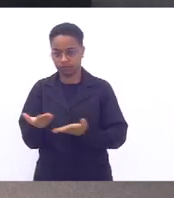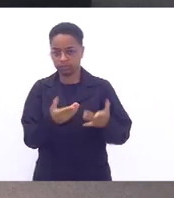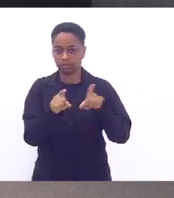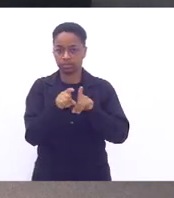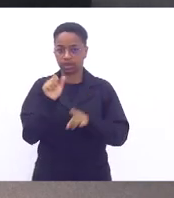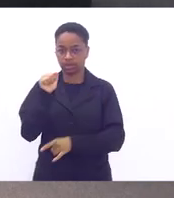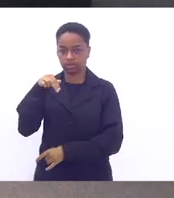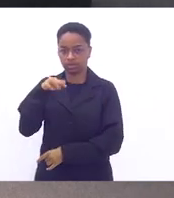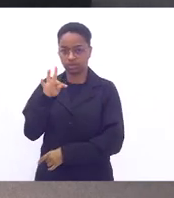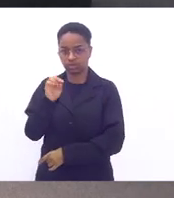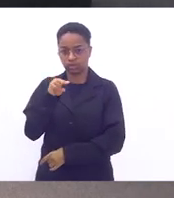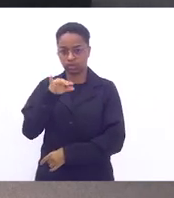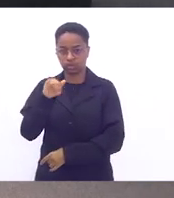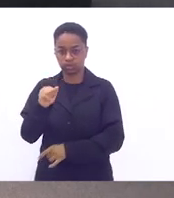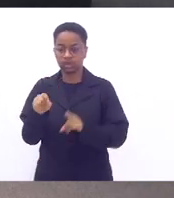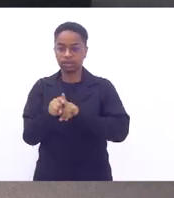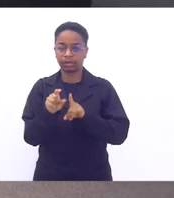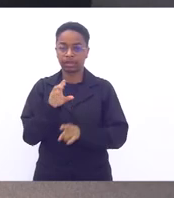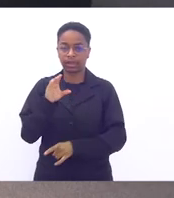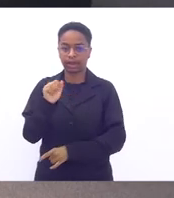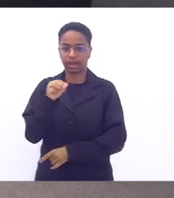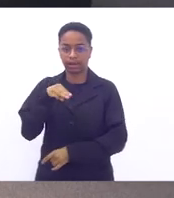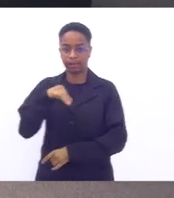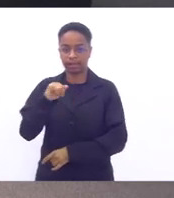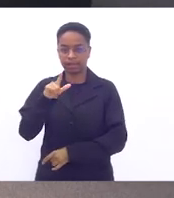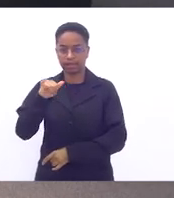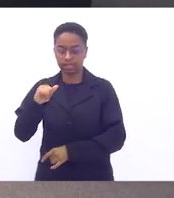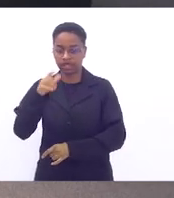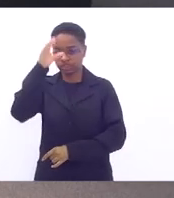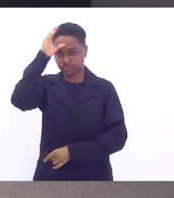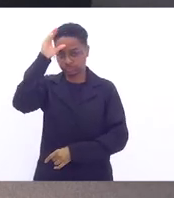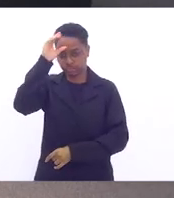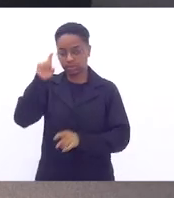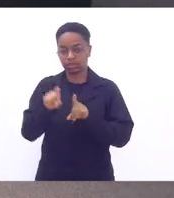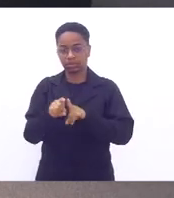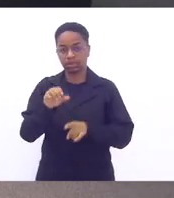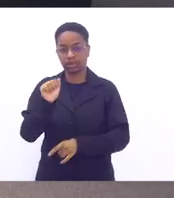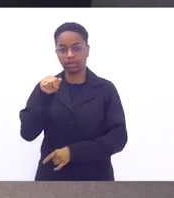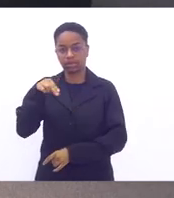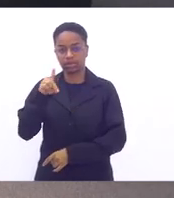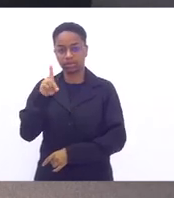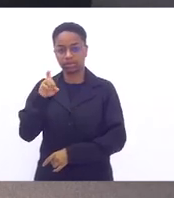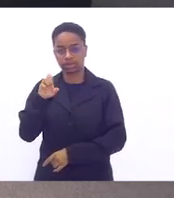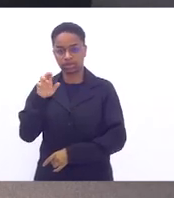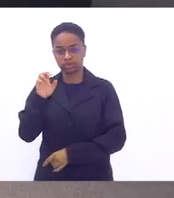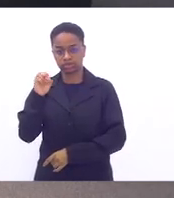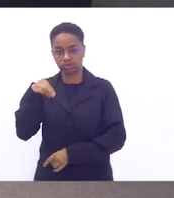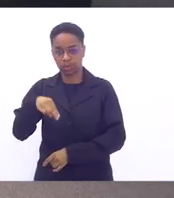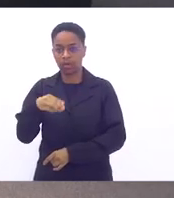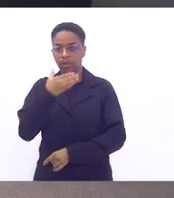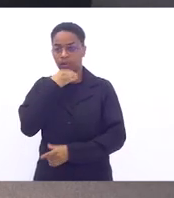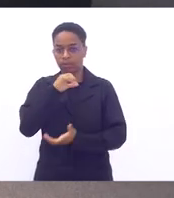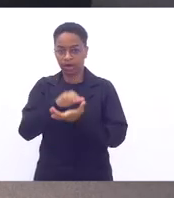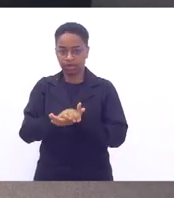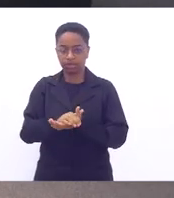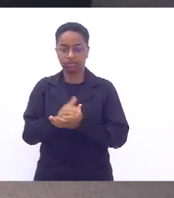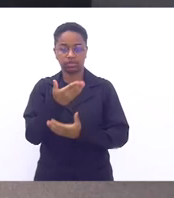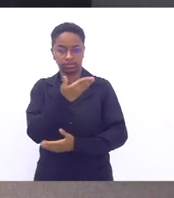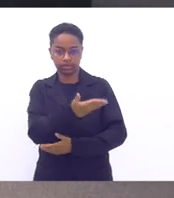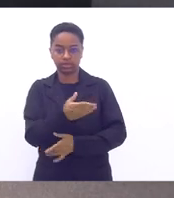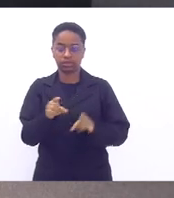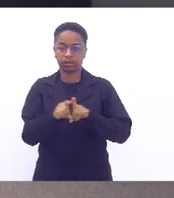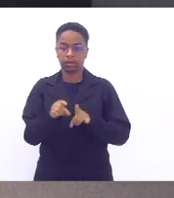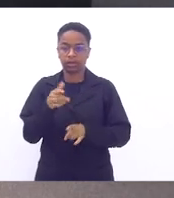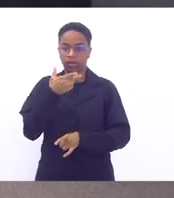Antônio Camile tia do Gui e o Anderson marido da Taiane e o padrasto do Gui seja